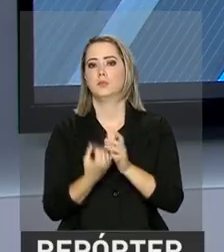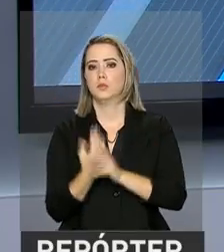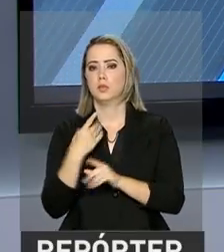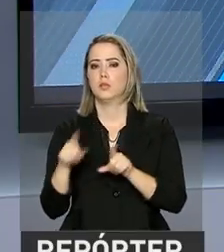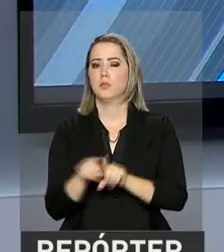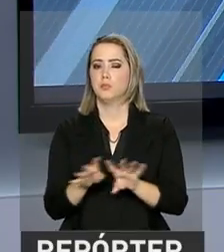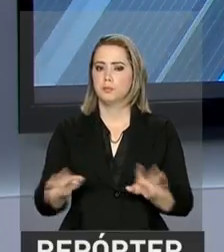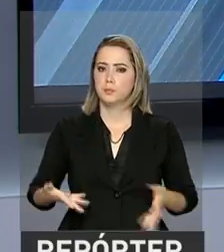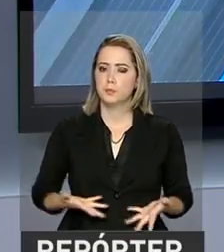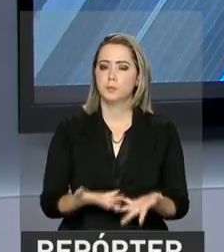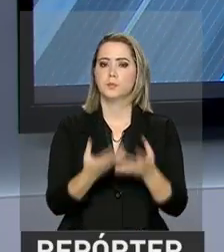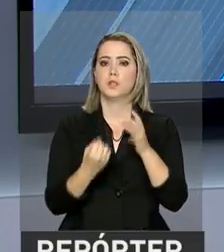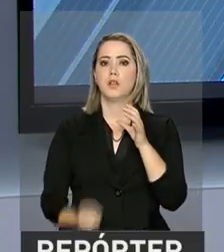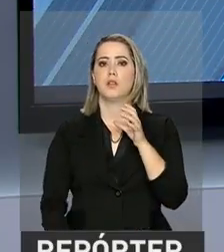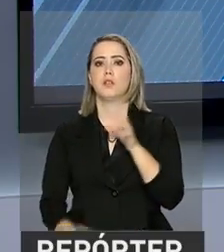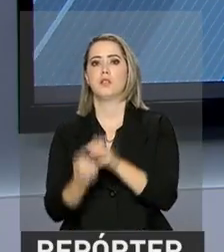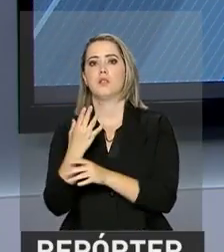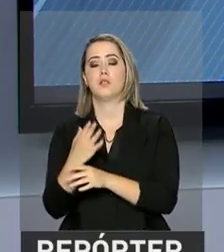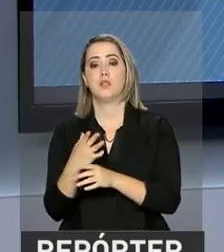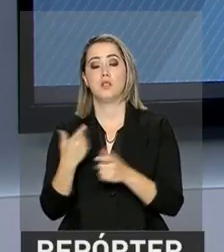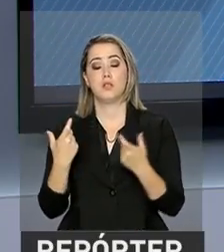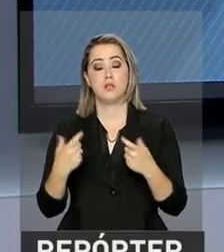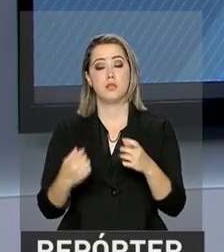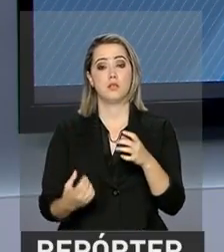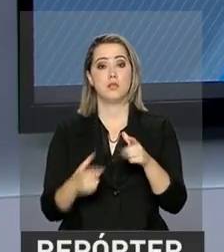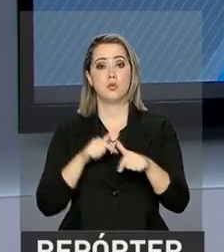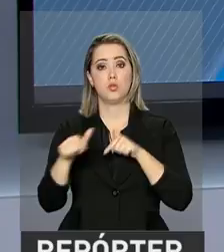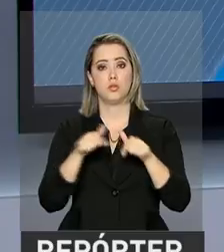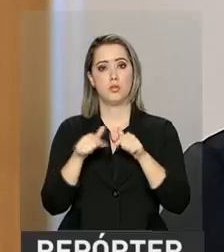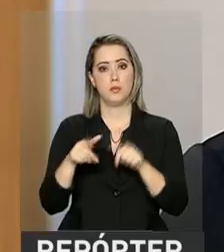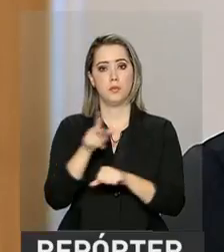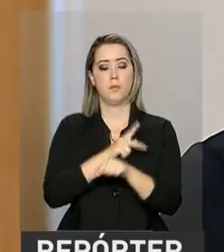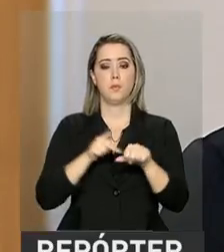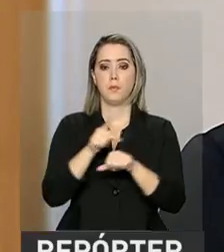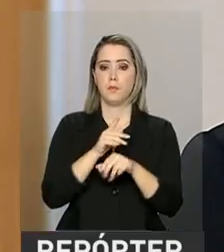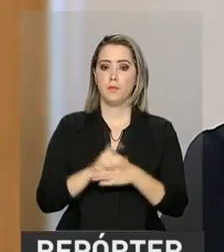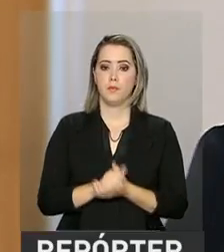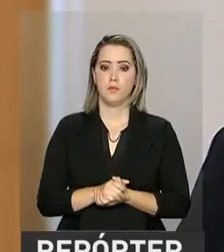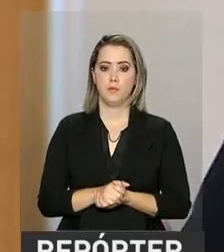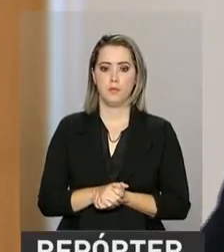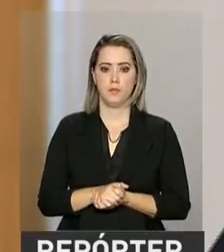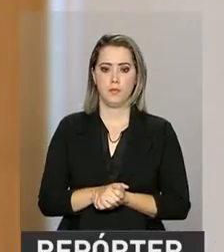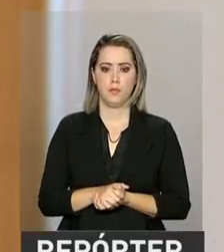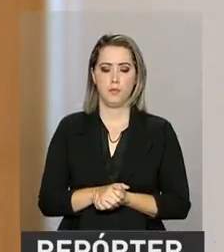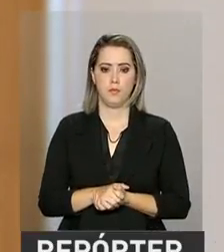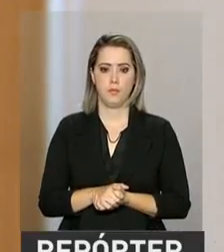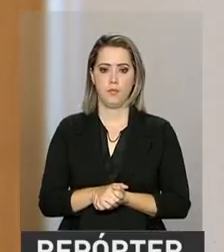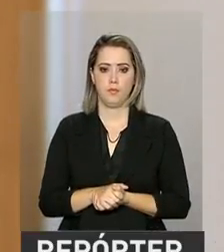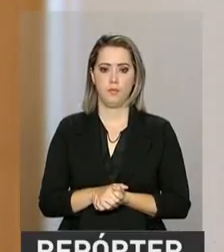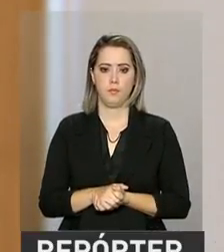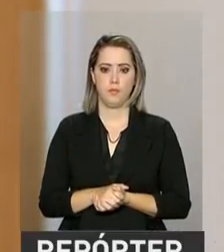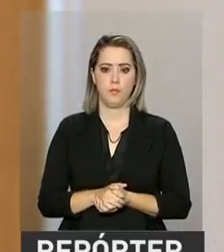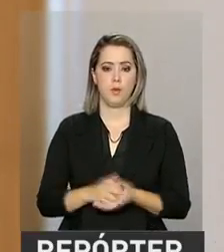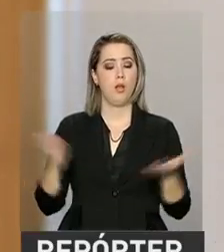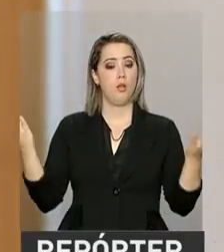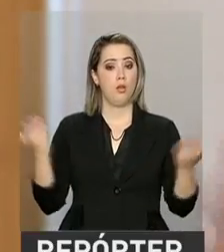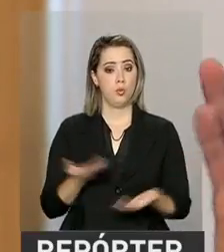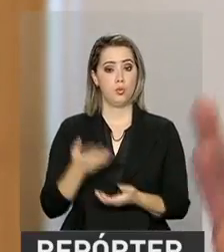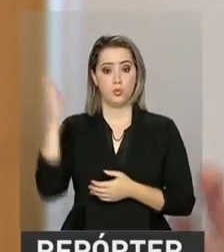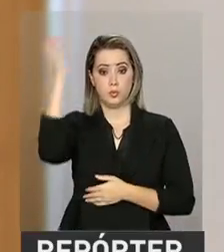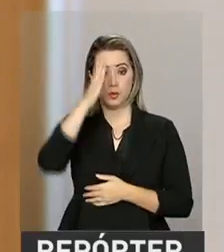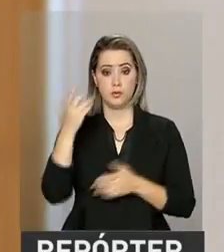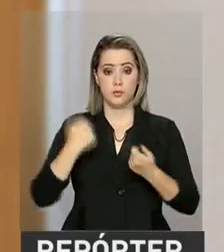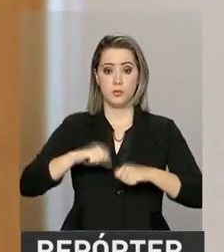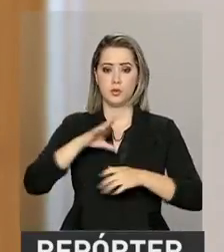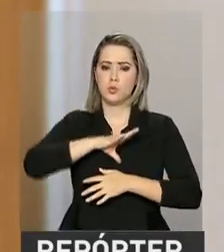incentivar a criação de postos de trabalho no país no momento brasileiro exige um dia a dia